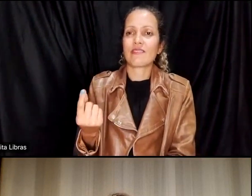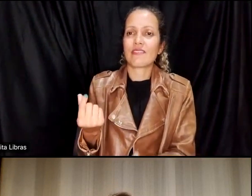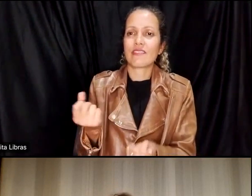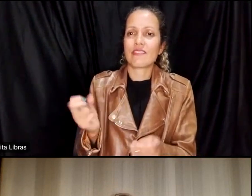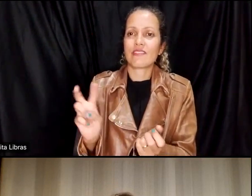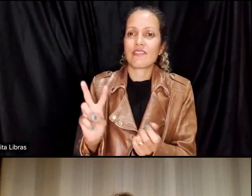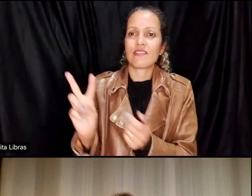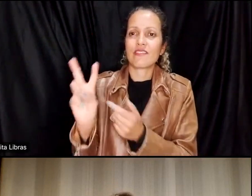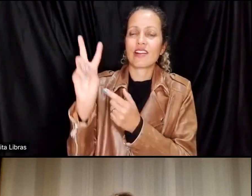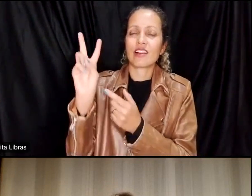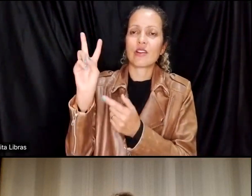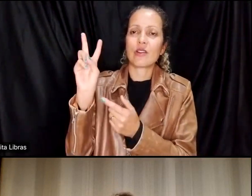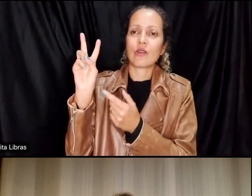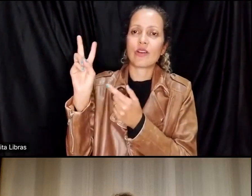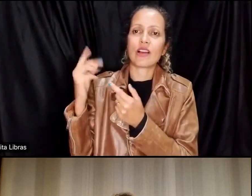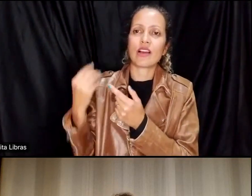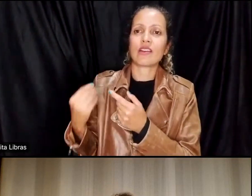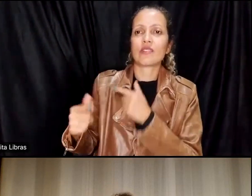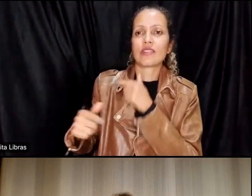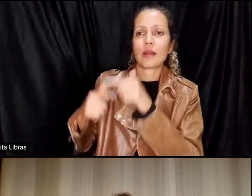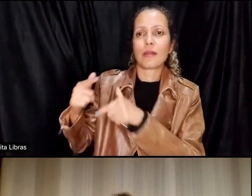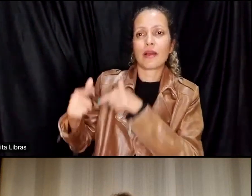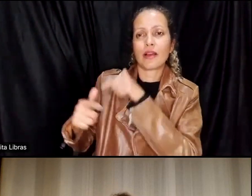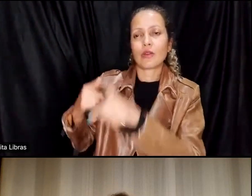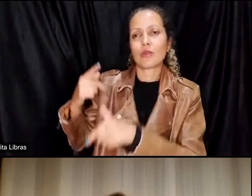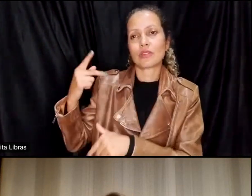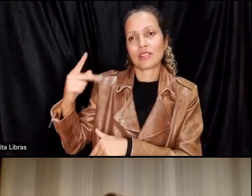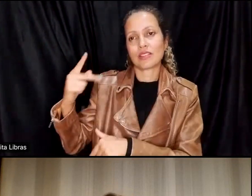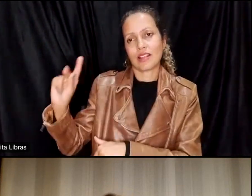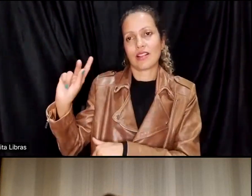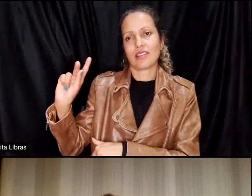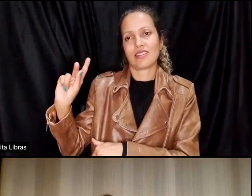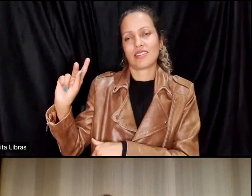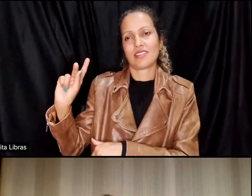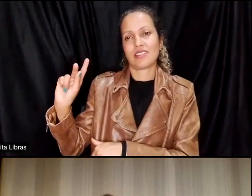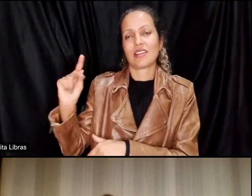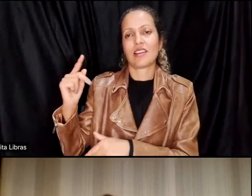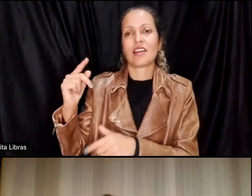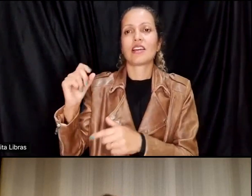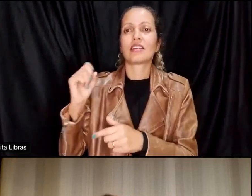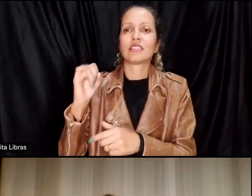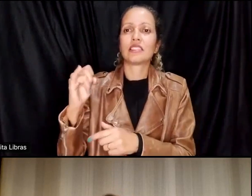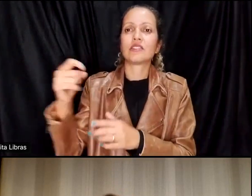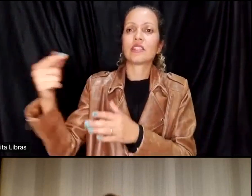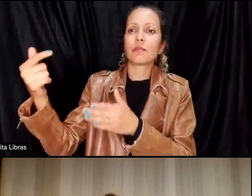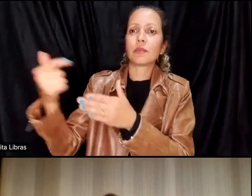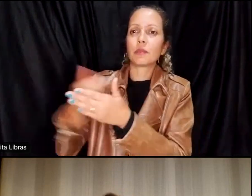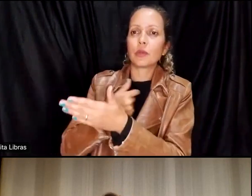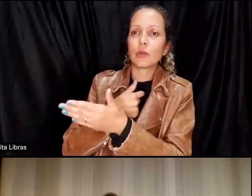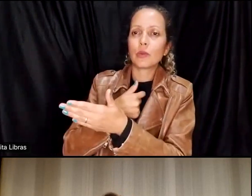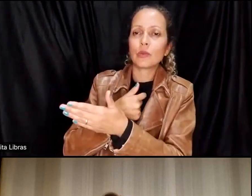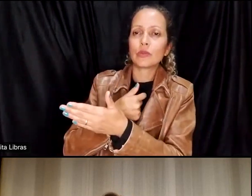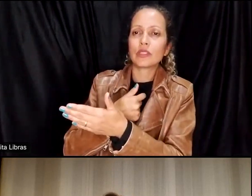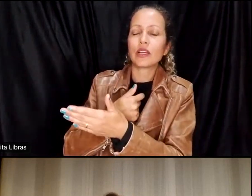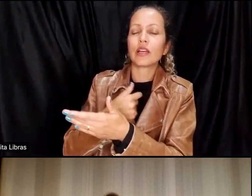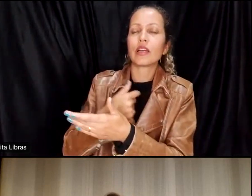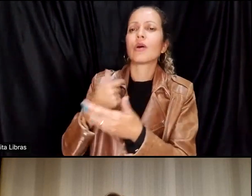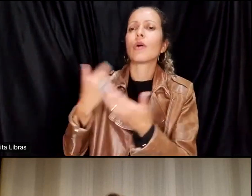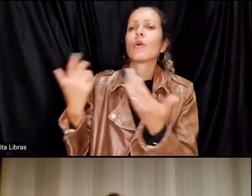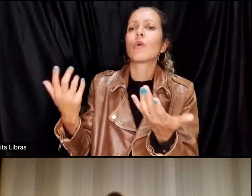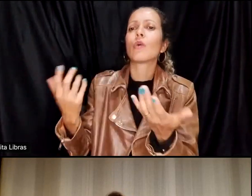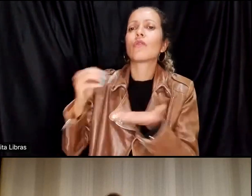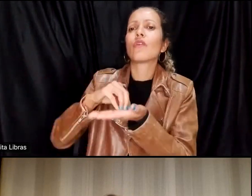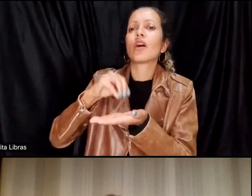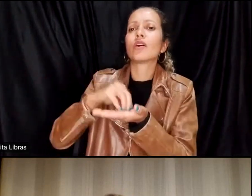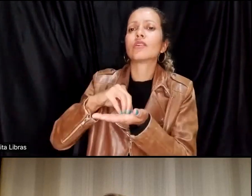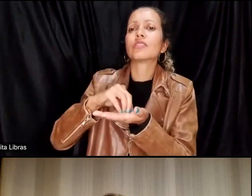né, e quando você pergunta o que que precisa ser feito, precisa ter escolas bilíngue, né,